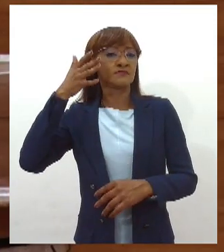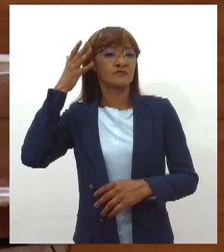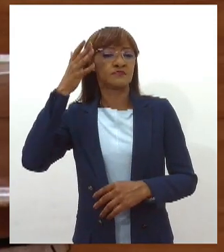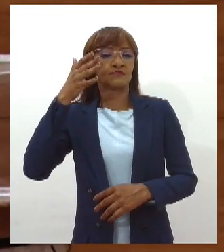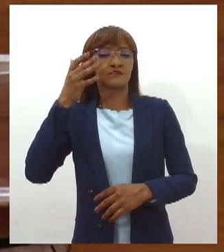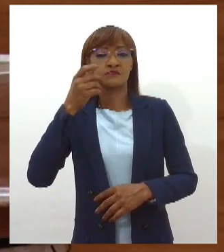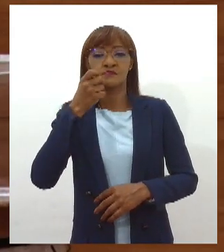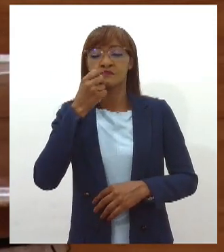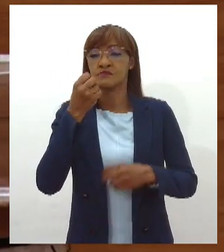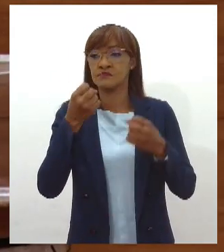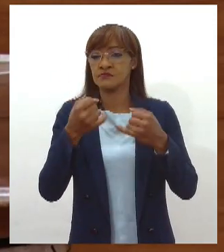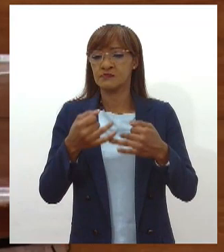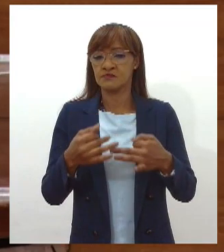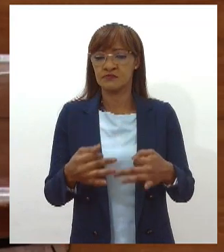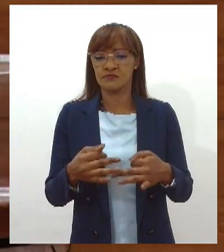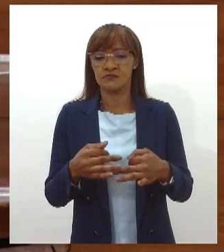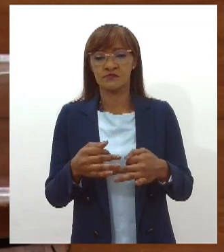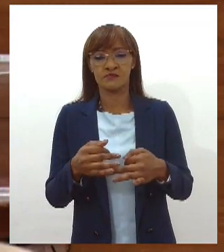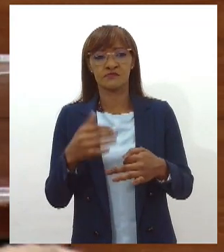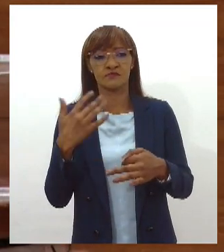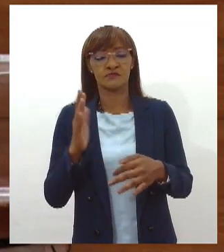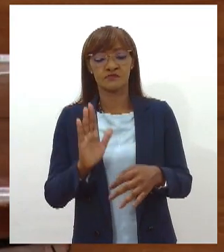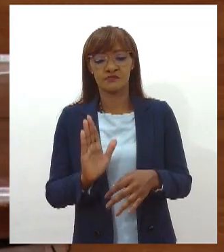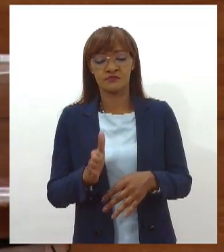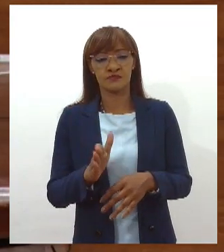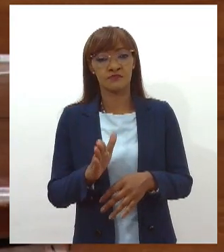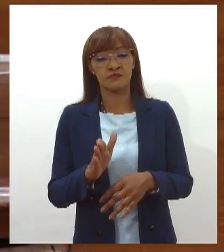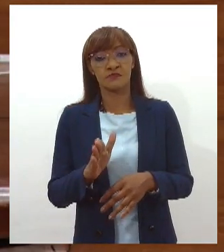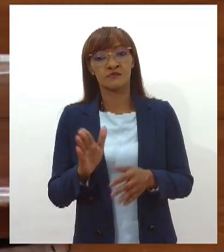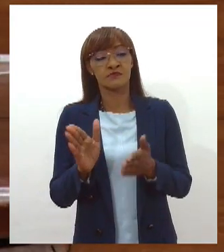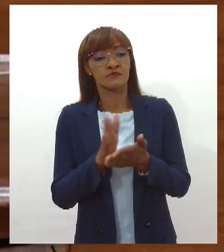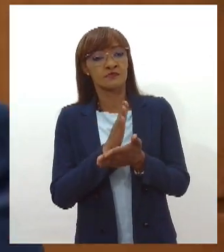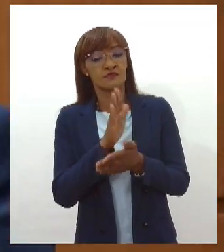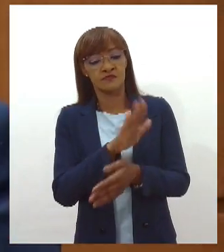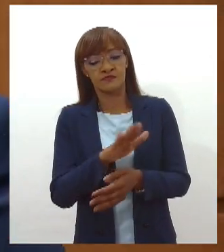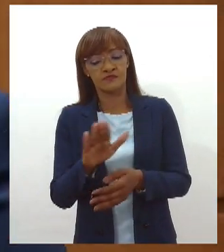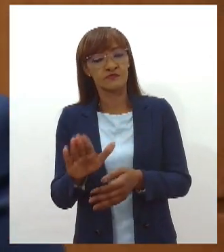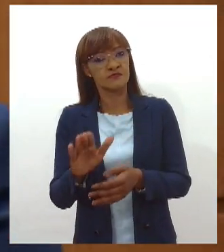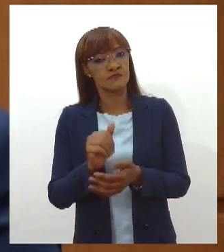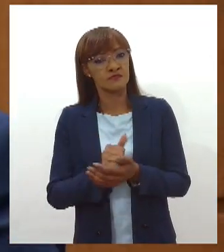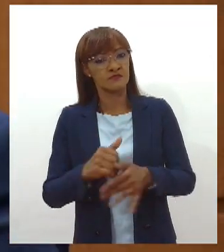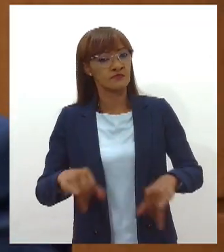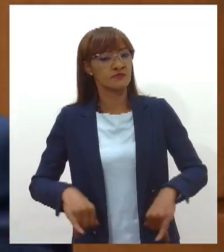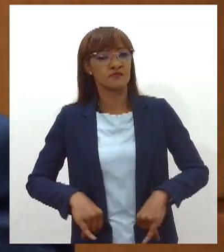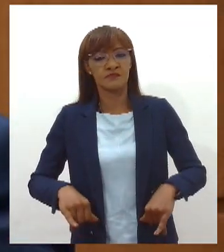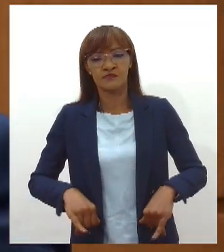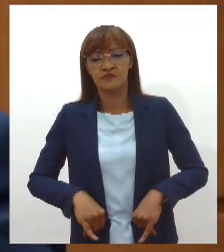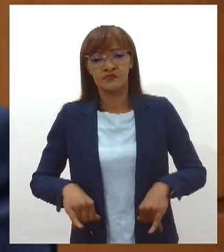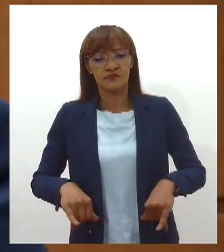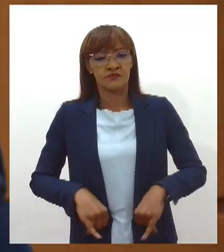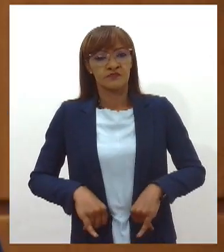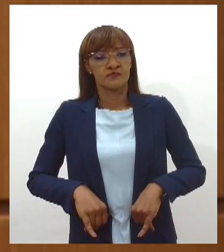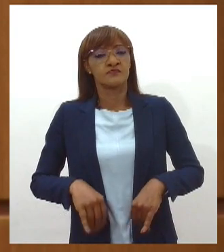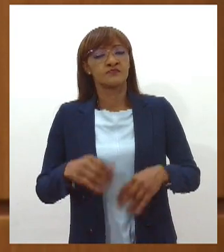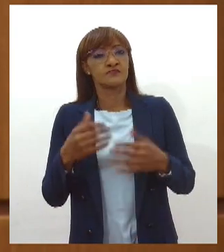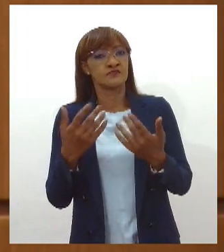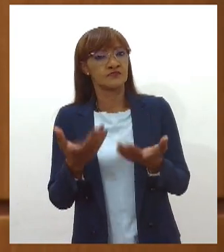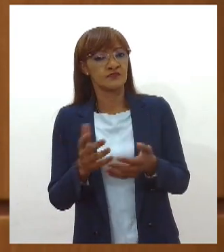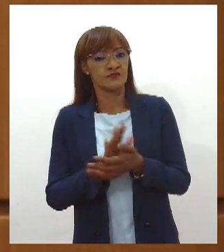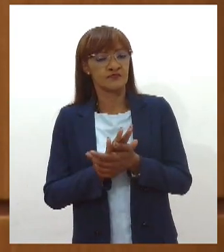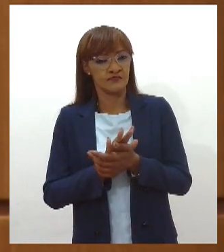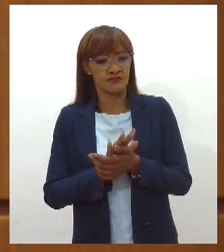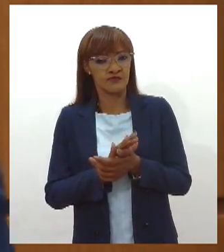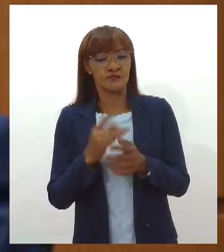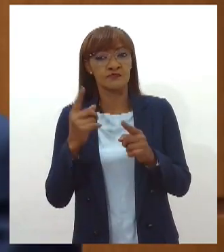de maus tratos contra vulnerável em um abrigo em Propriá. Ele também cobrou do governo do estado a aplicação